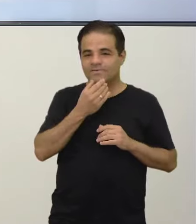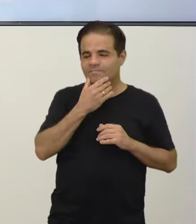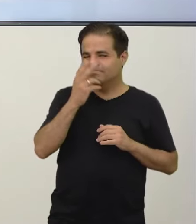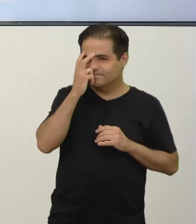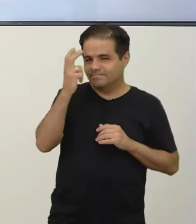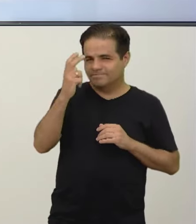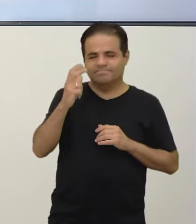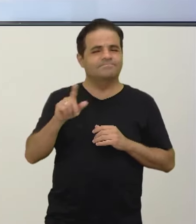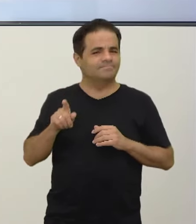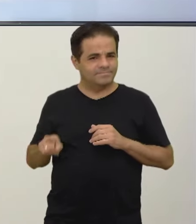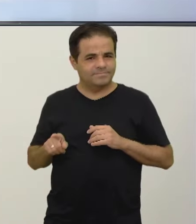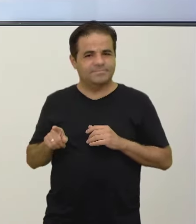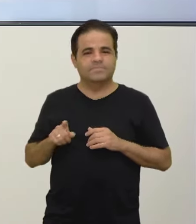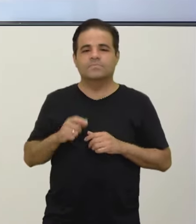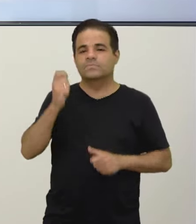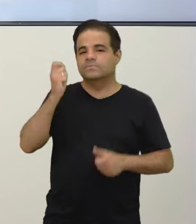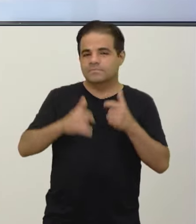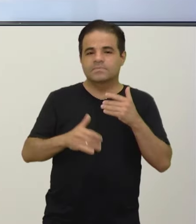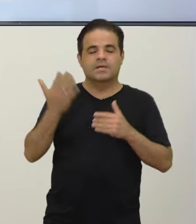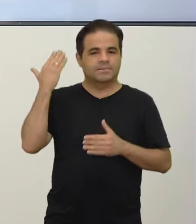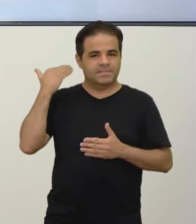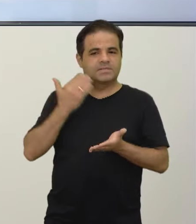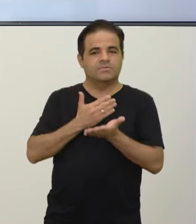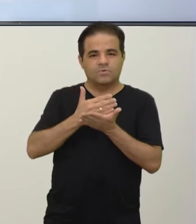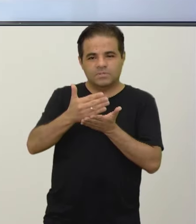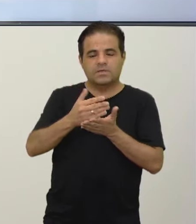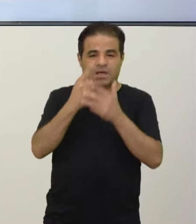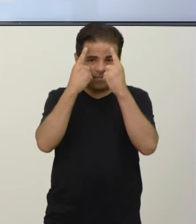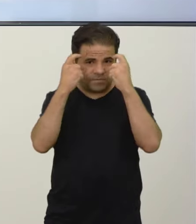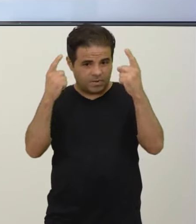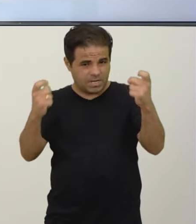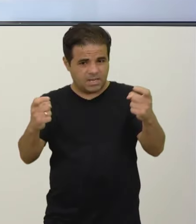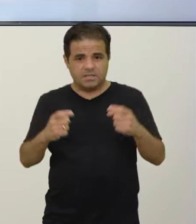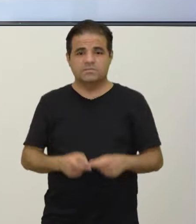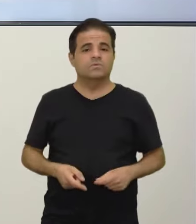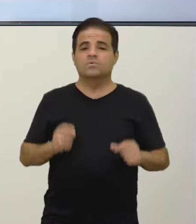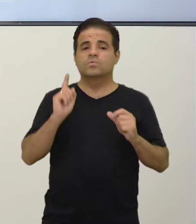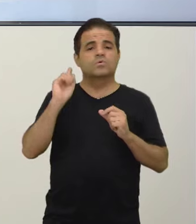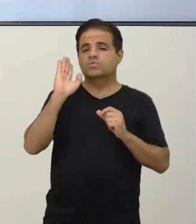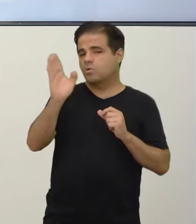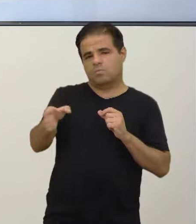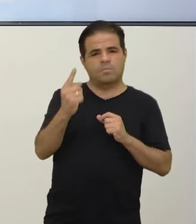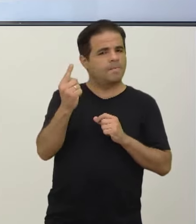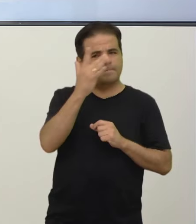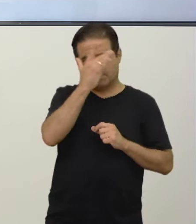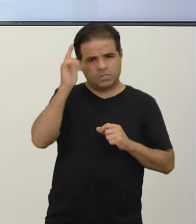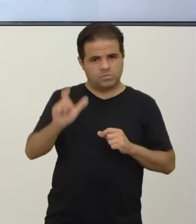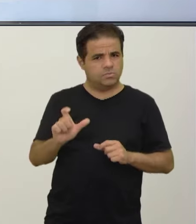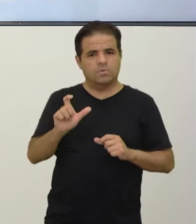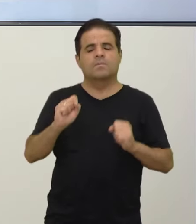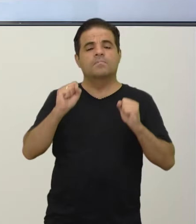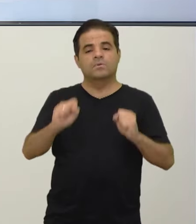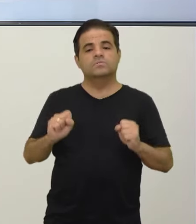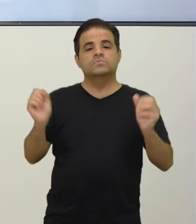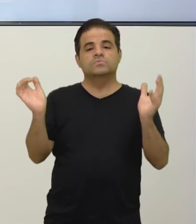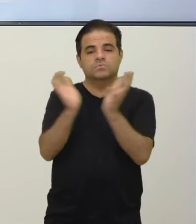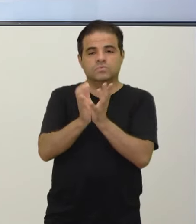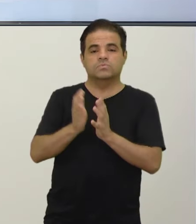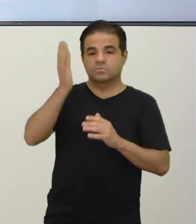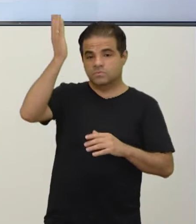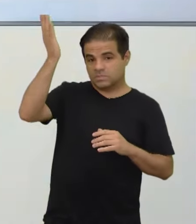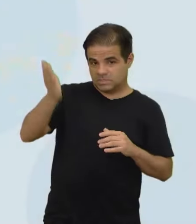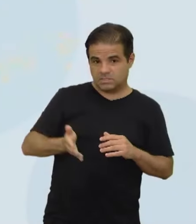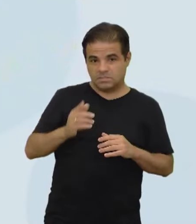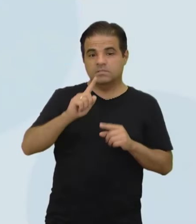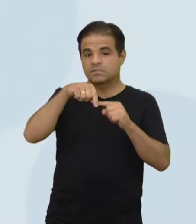quando a gente falou lá no começo, né, que a violência, ela não precisa ser destinada a uma pessoa só, ela pode ser um grupo. Aqui, explicando, a gente